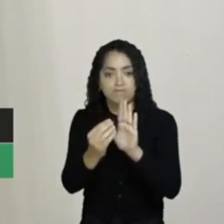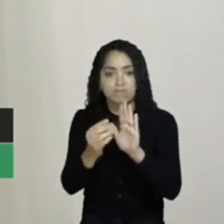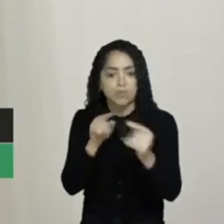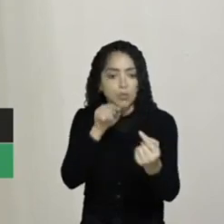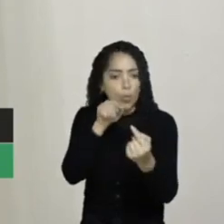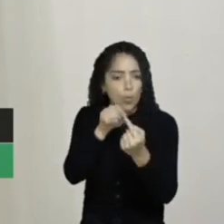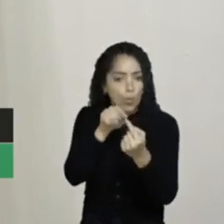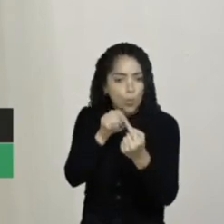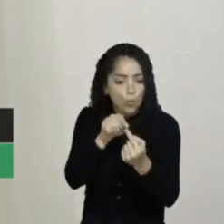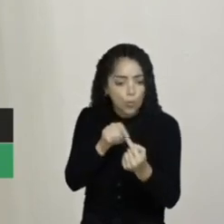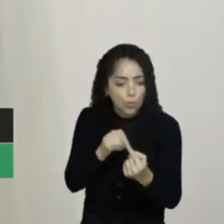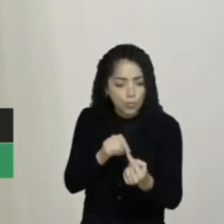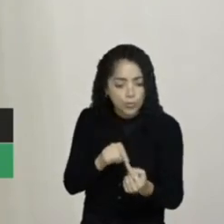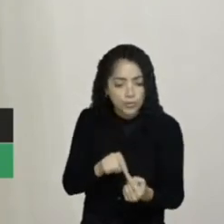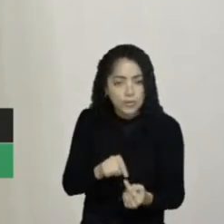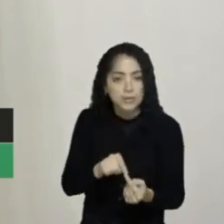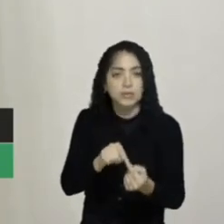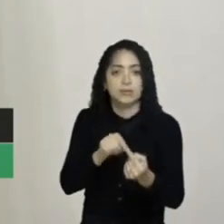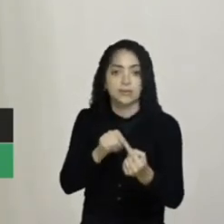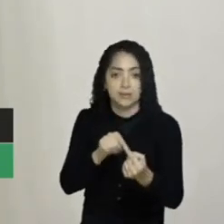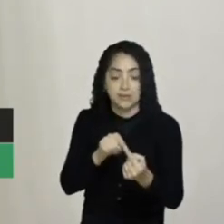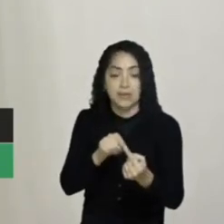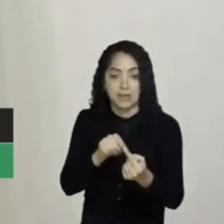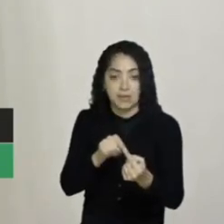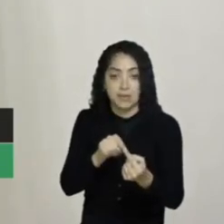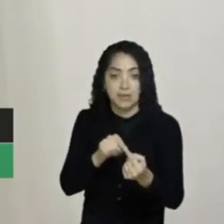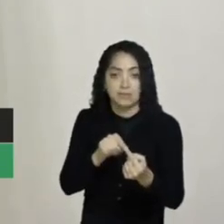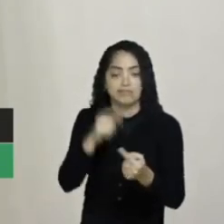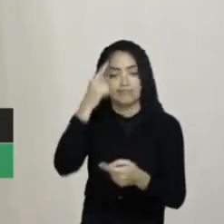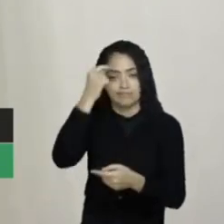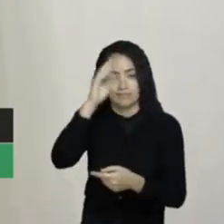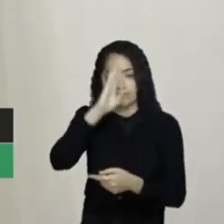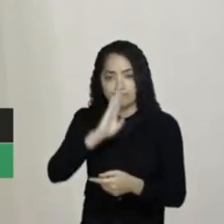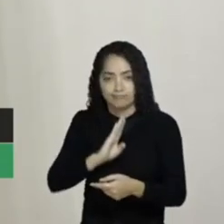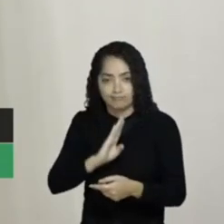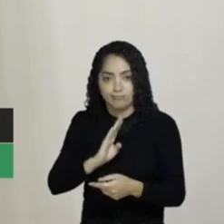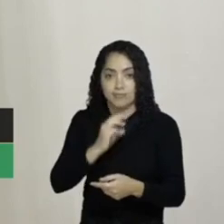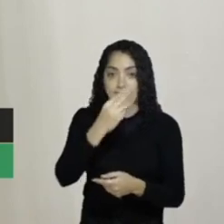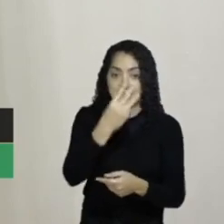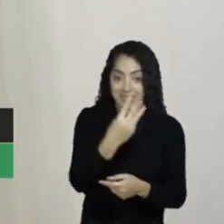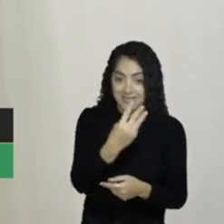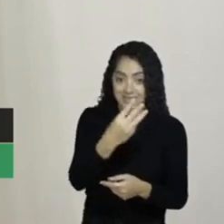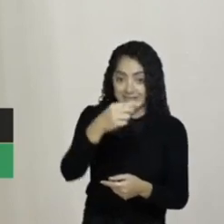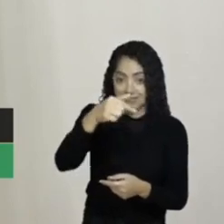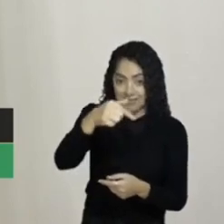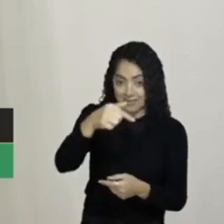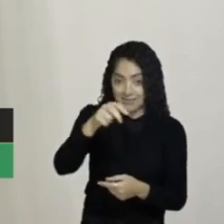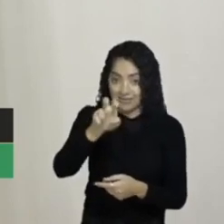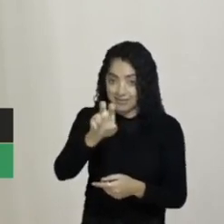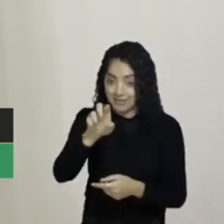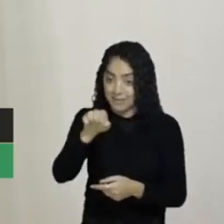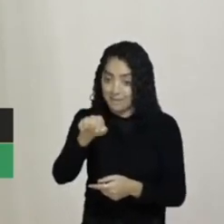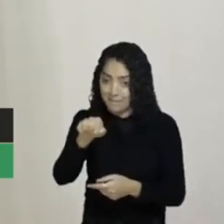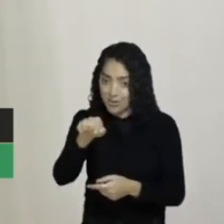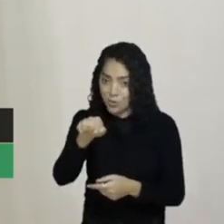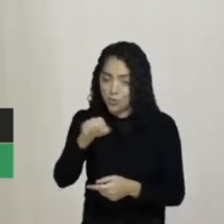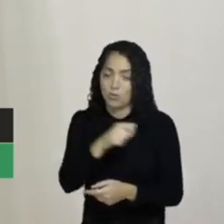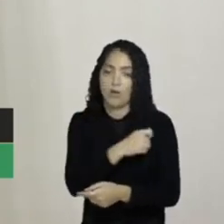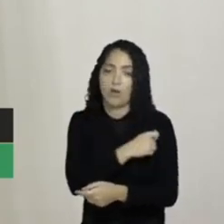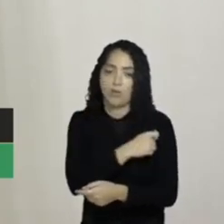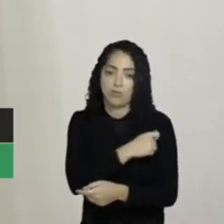de ensino que vão aderir à universidade gratuita são 375 mil alunos